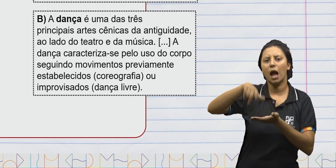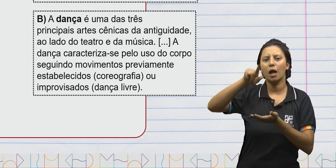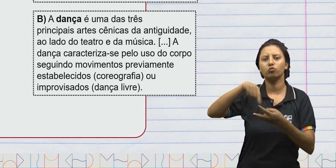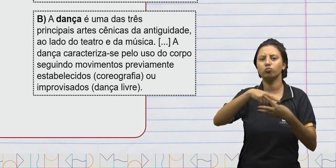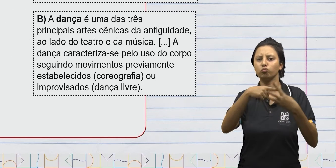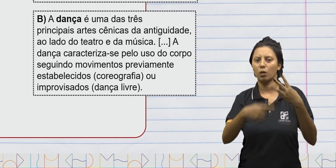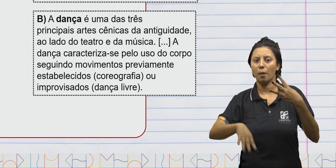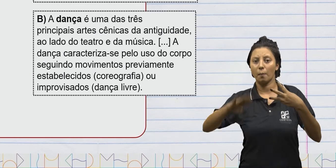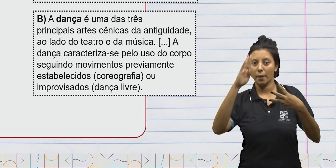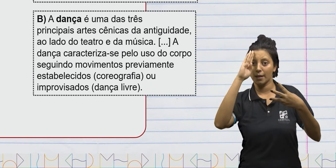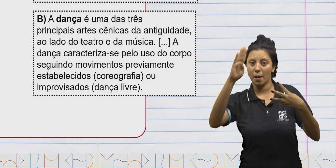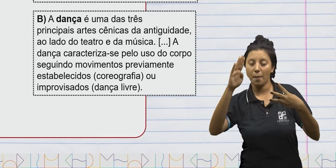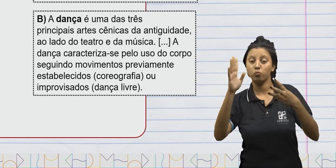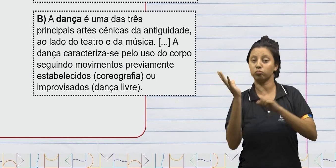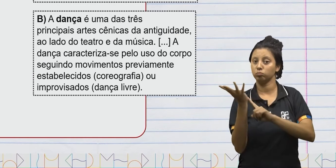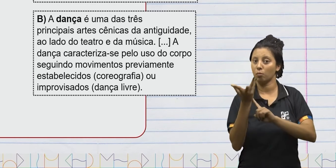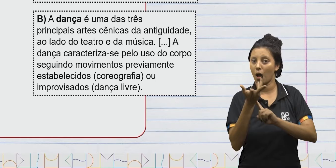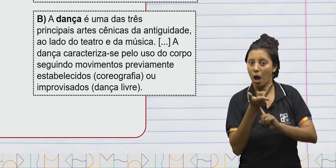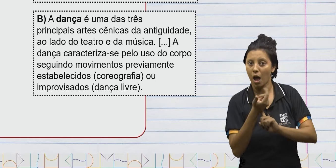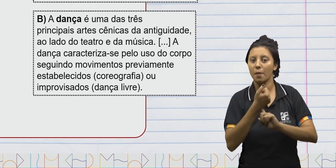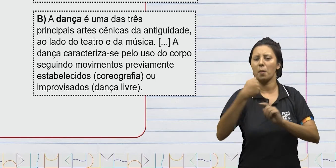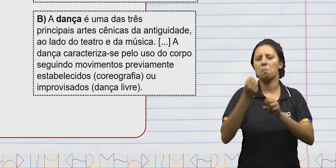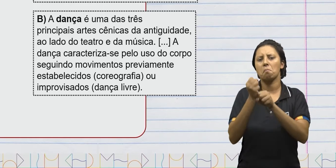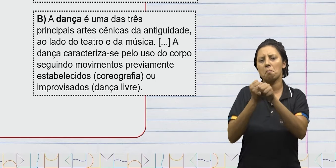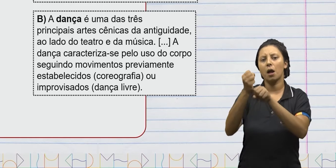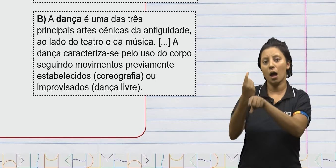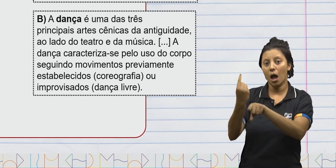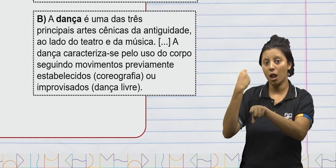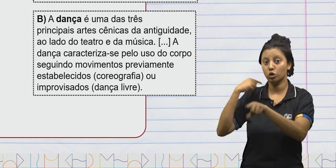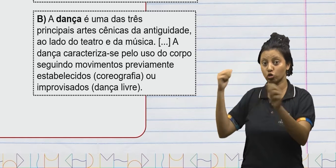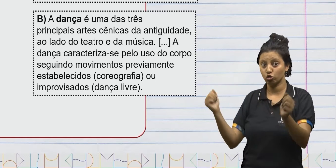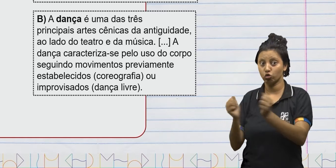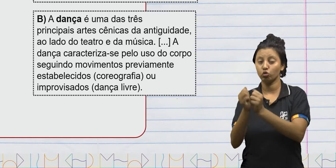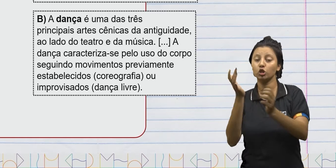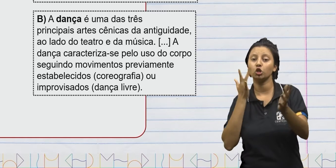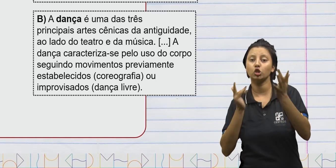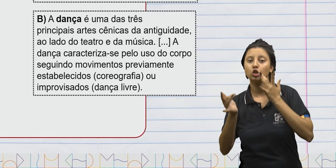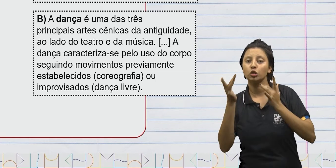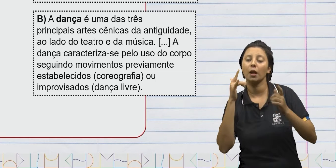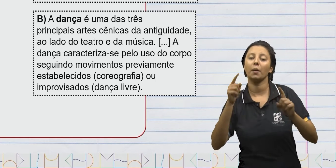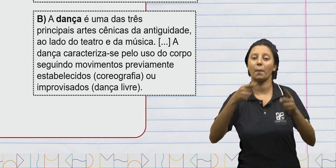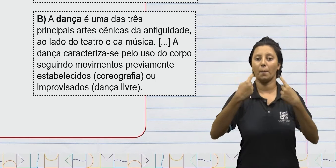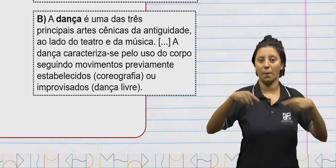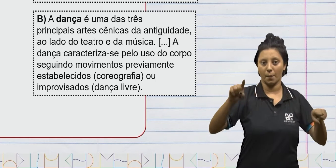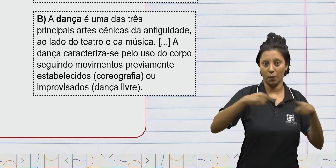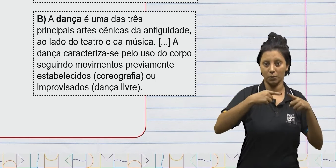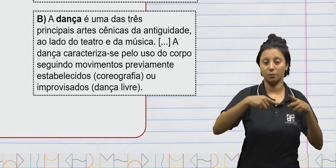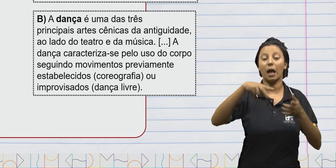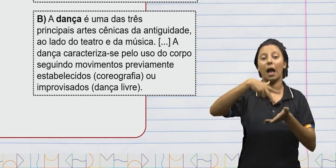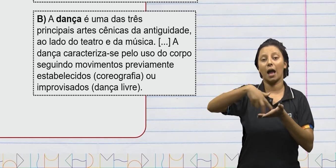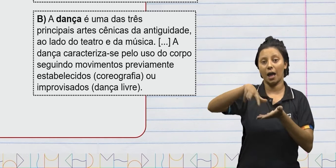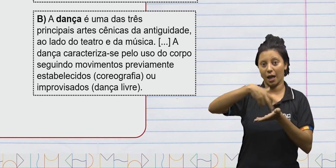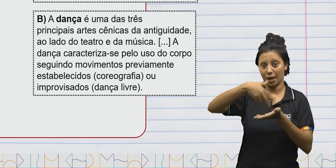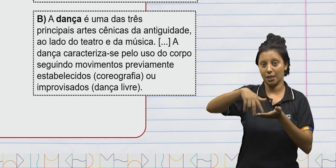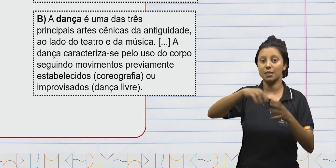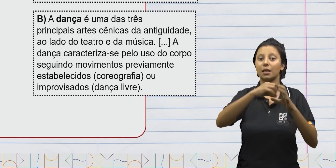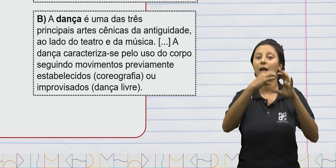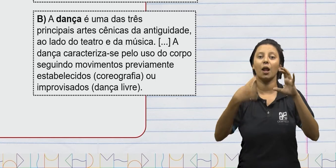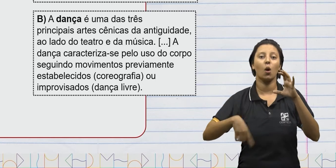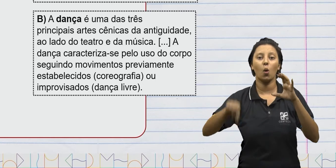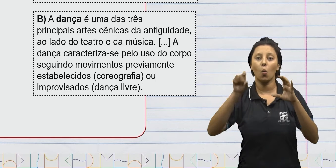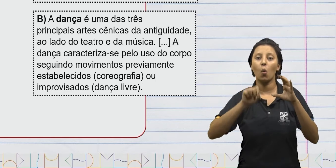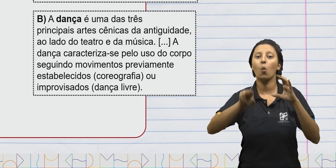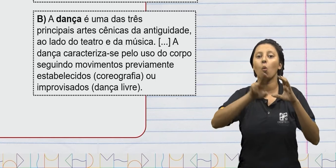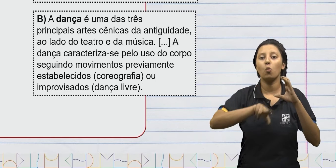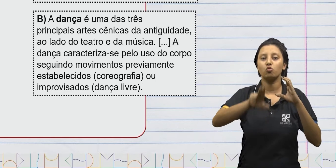três principais artes cênicas da antiguidade ao lado do teatro e da música. A dança caracteriza-se pelo uso